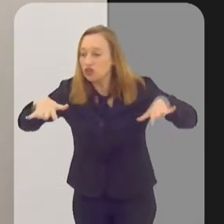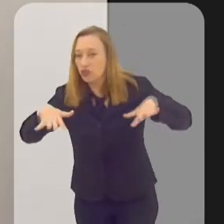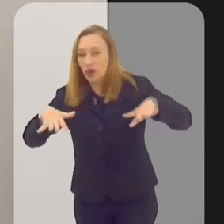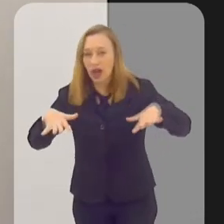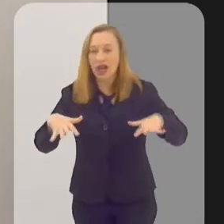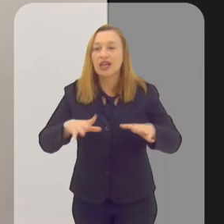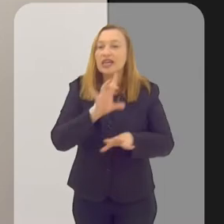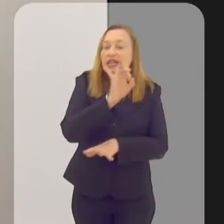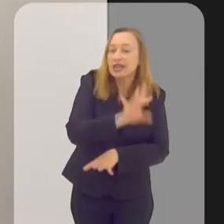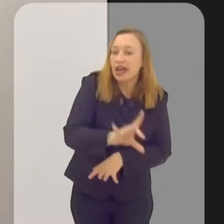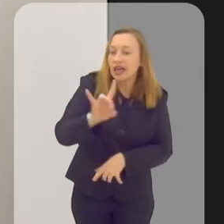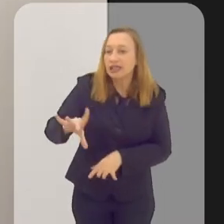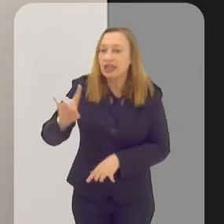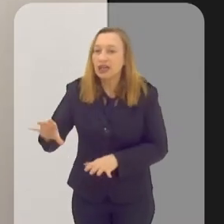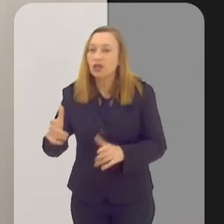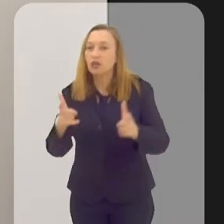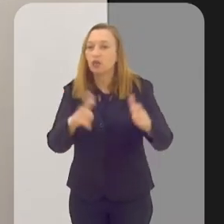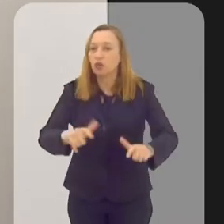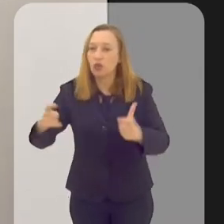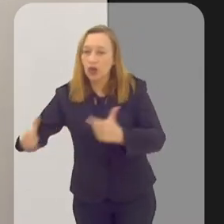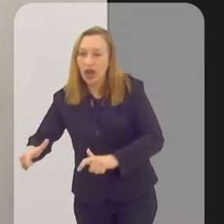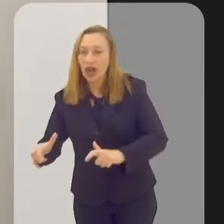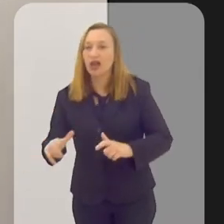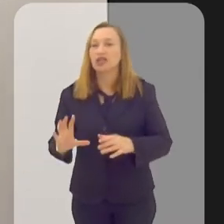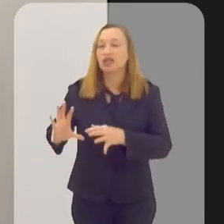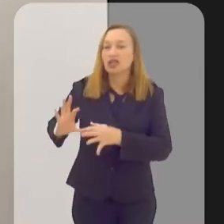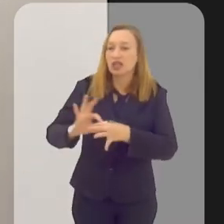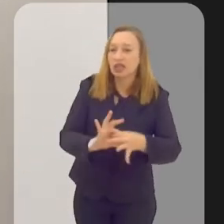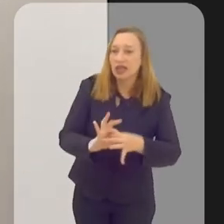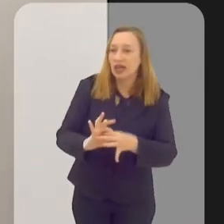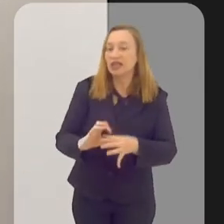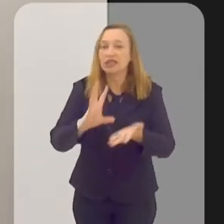gente conseguir divulgar e que cada entidade que